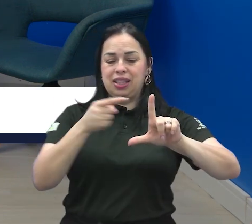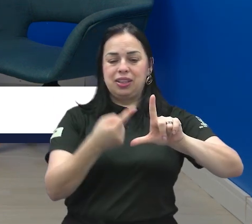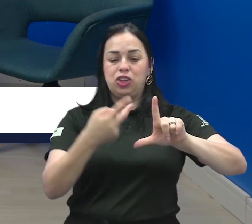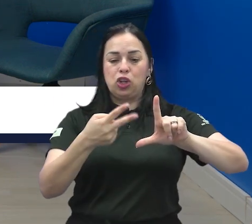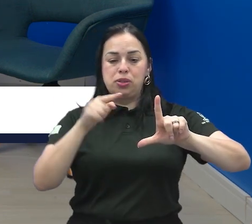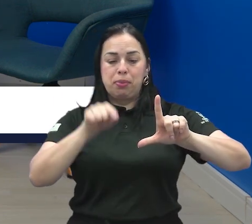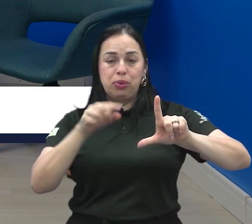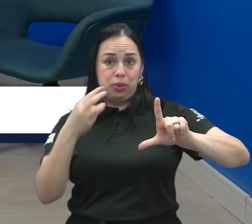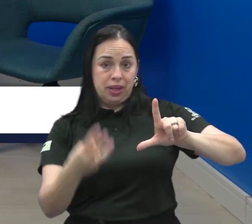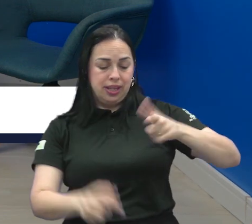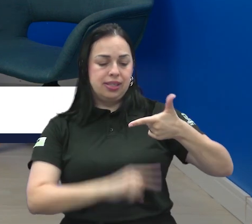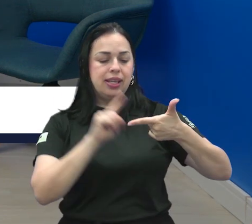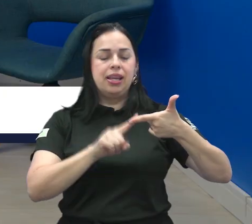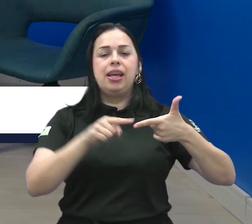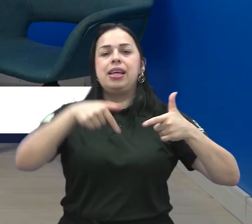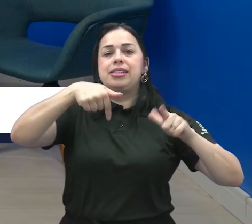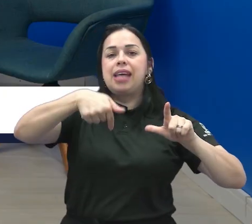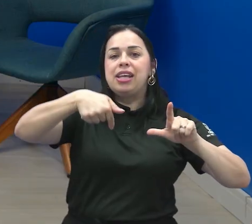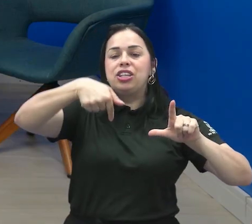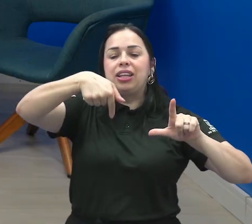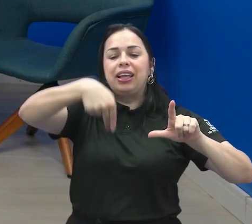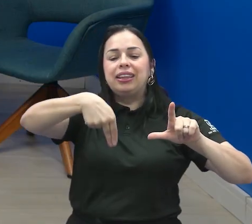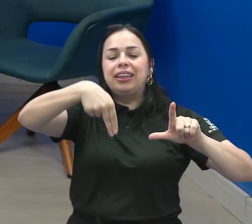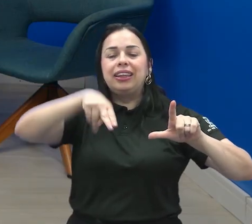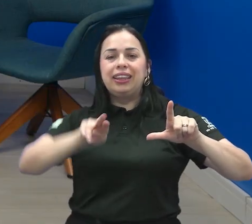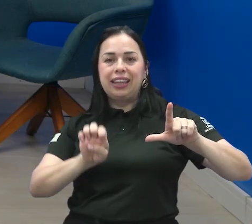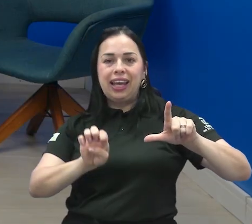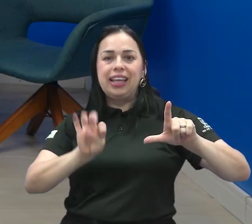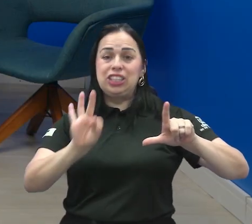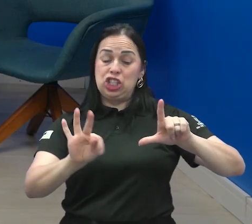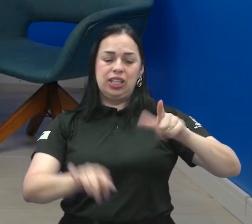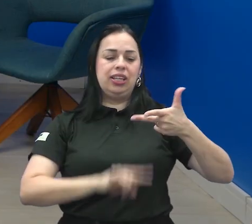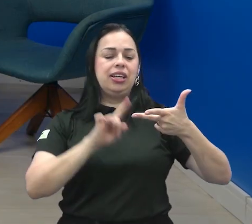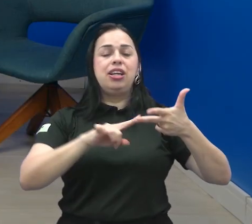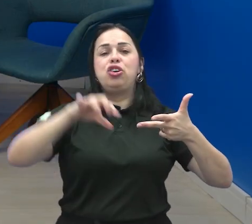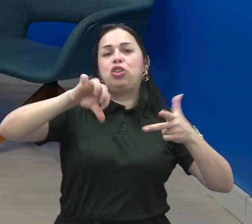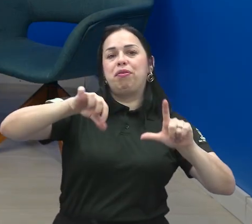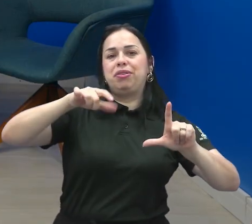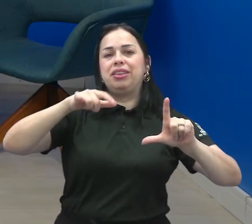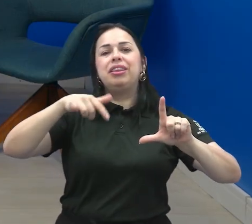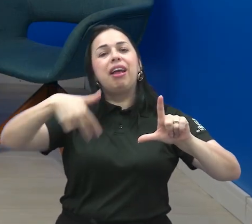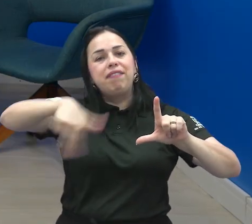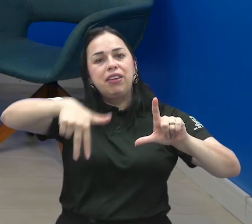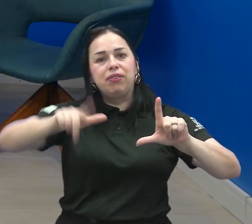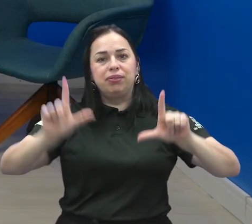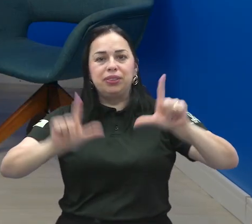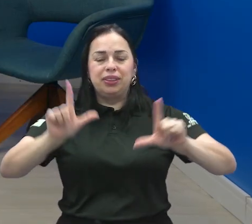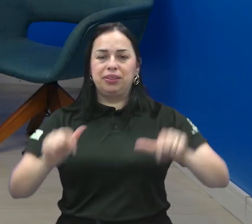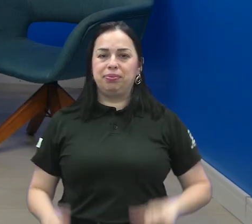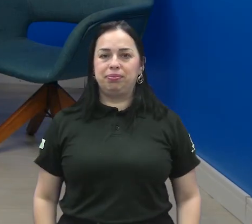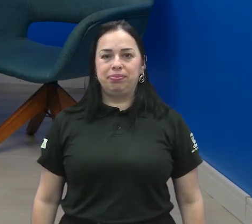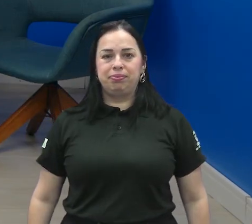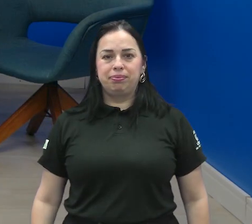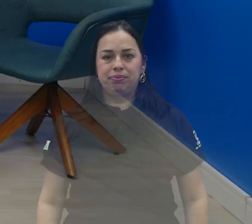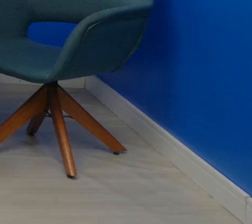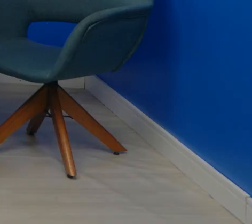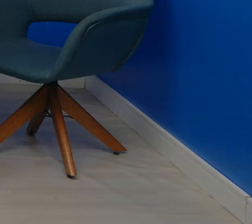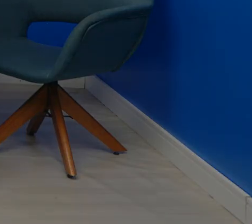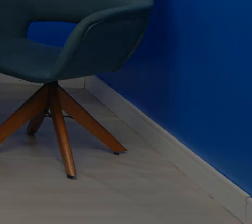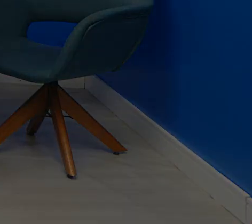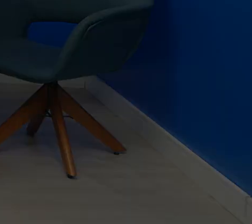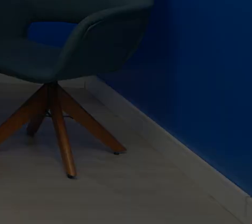aberto 12.3, além do canal 7 na operadora NET e o canal 9 da Vivo. Até mais!